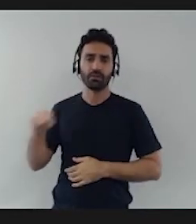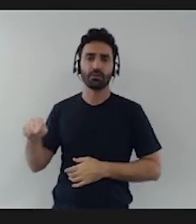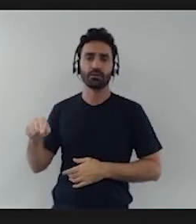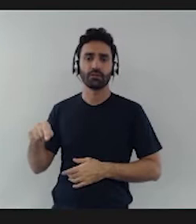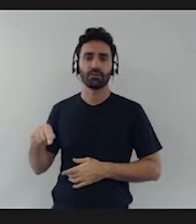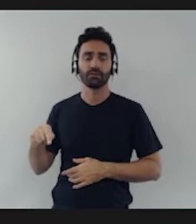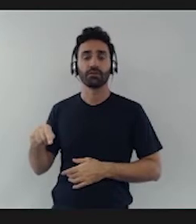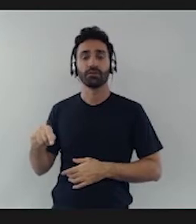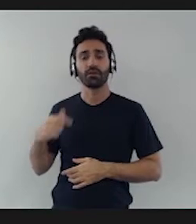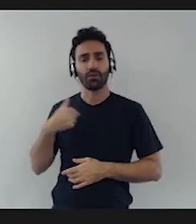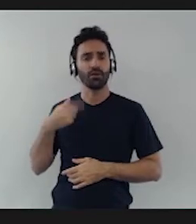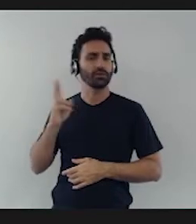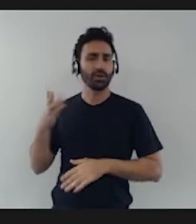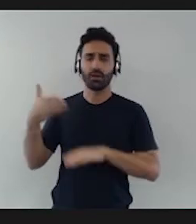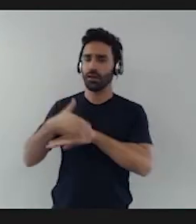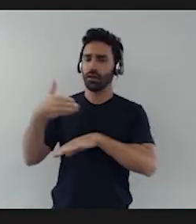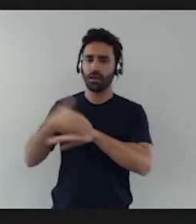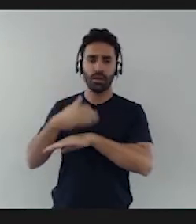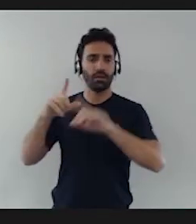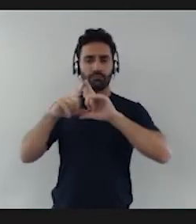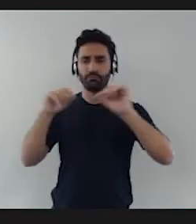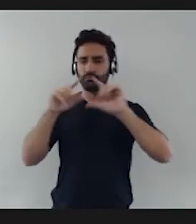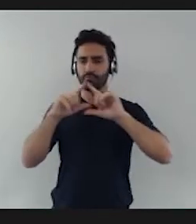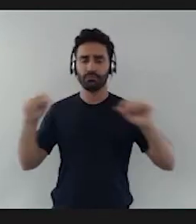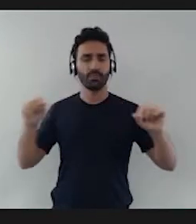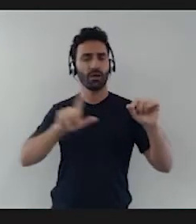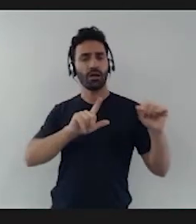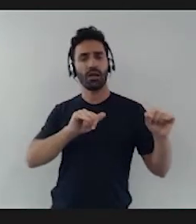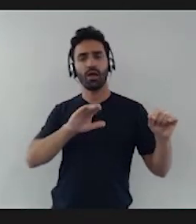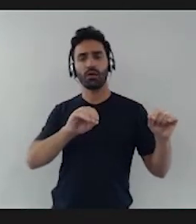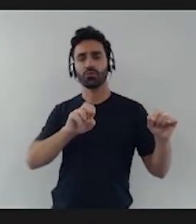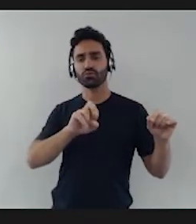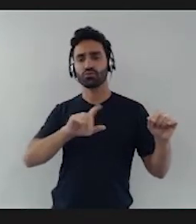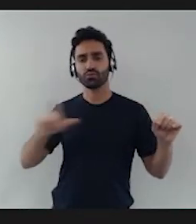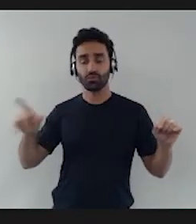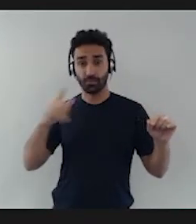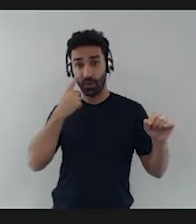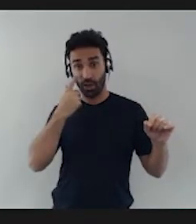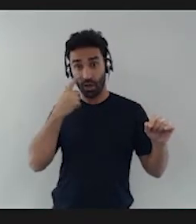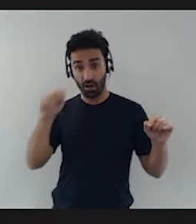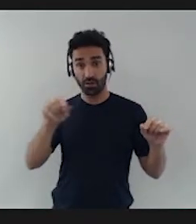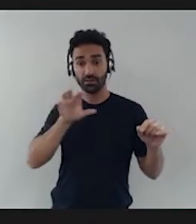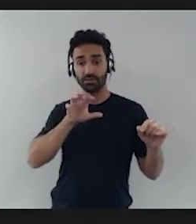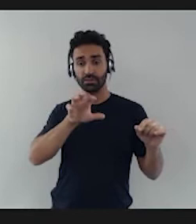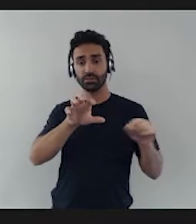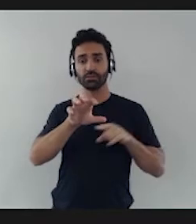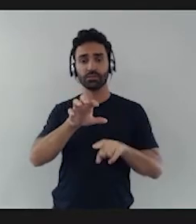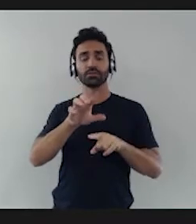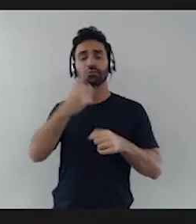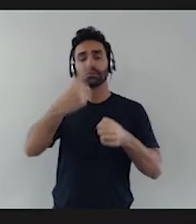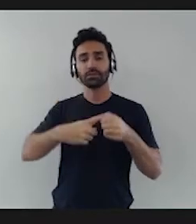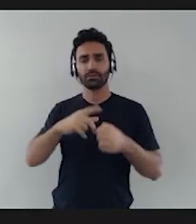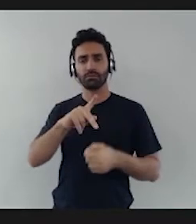Eu estou aí sempre no plano piloto, no Lago Sul, e ao centro uma imagem de Paraisópolis.